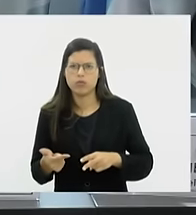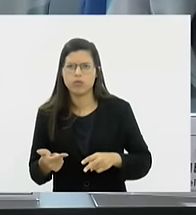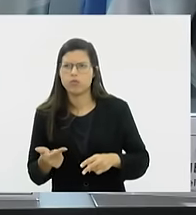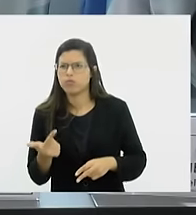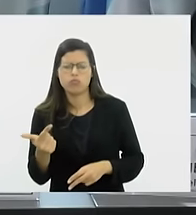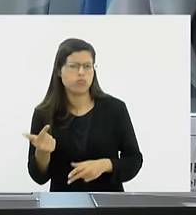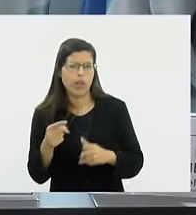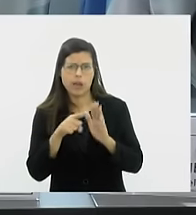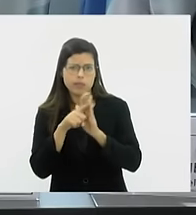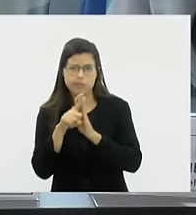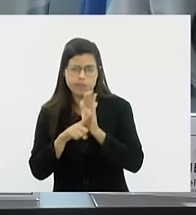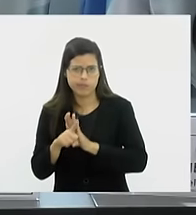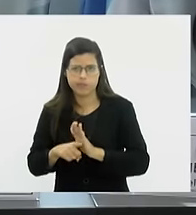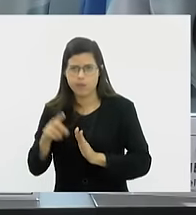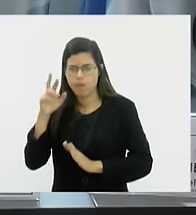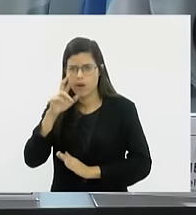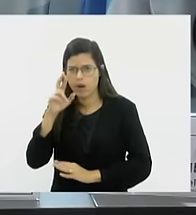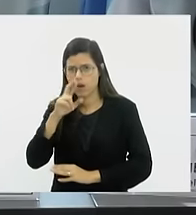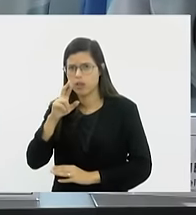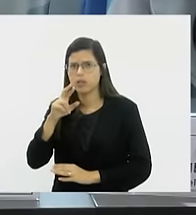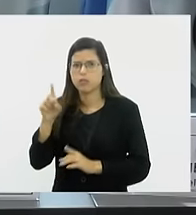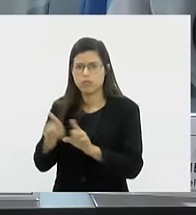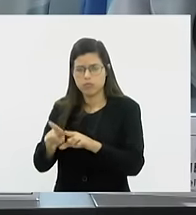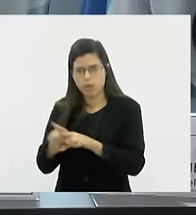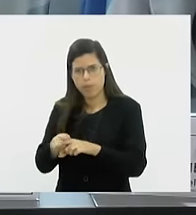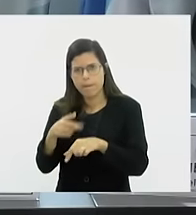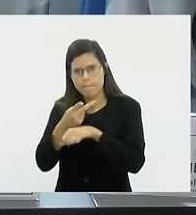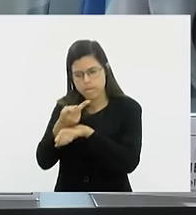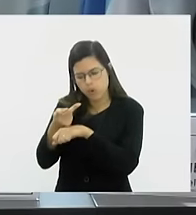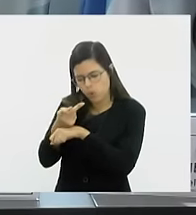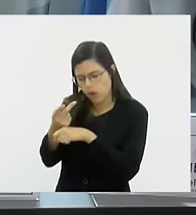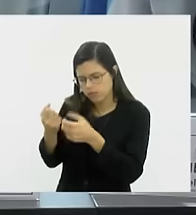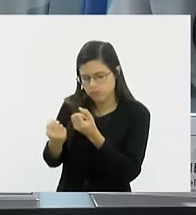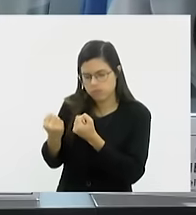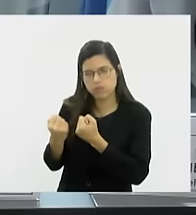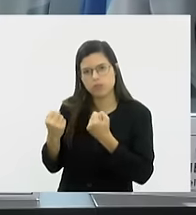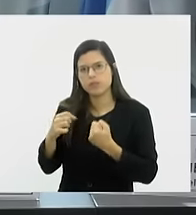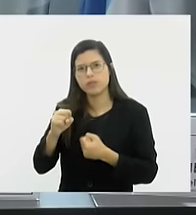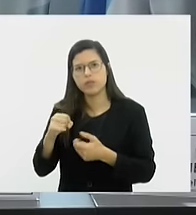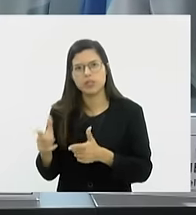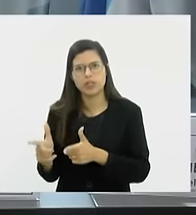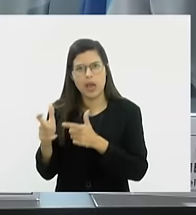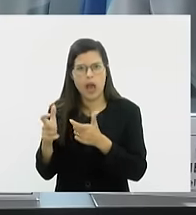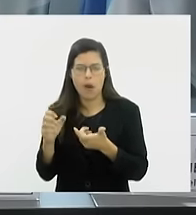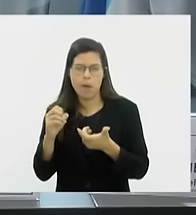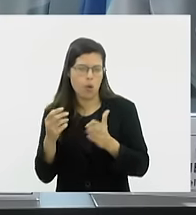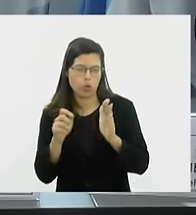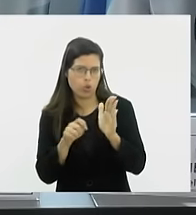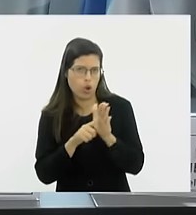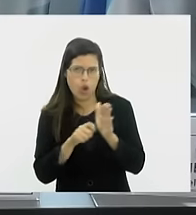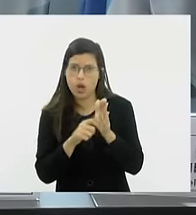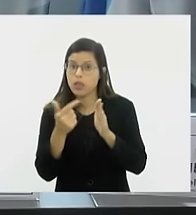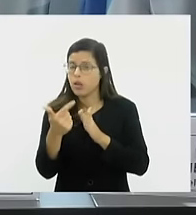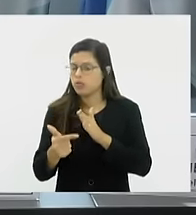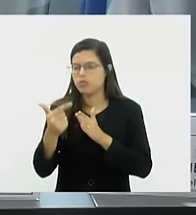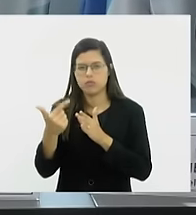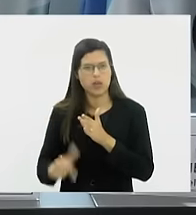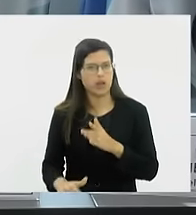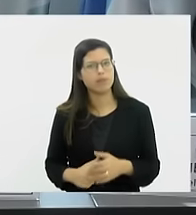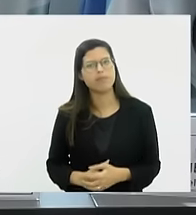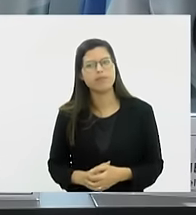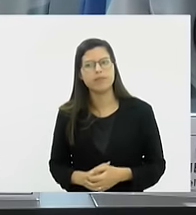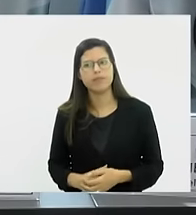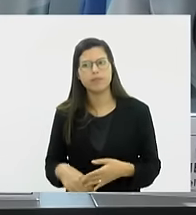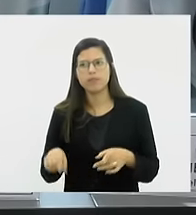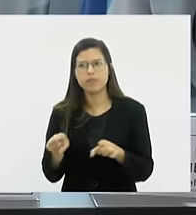há verificação de revista pessoal no carro, se tem arma, se tem droga, não há verificação. E não há verificação sequer